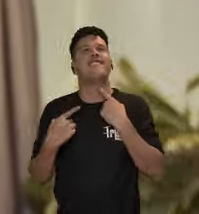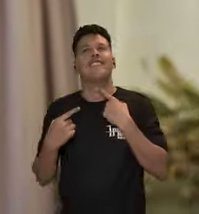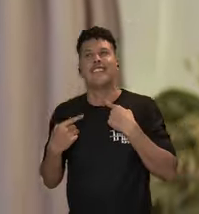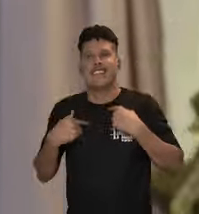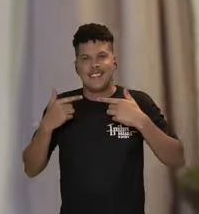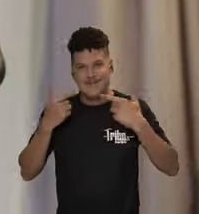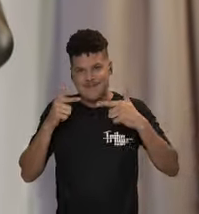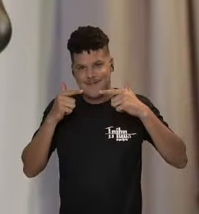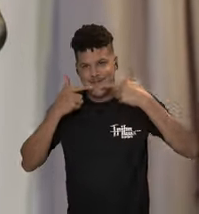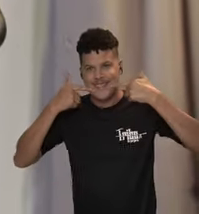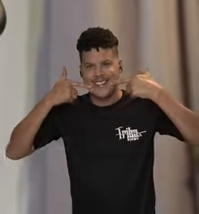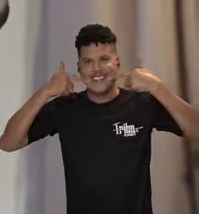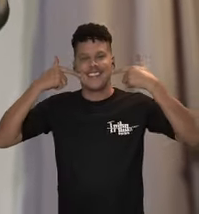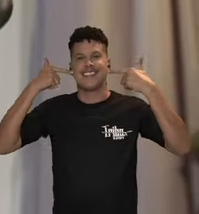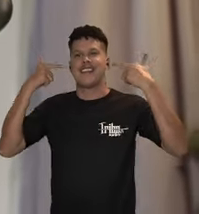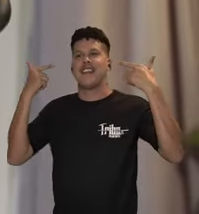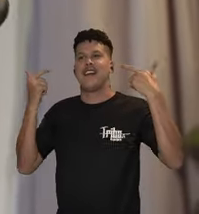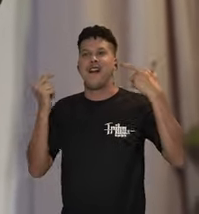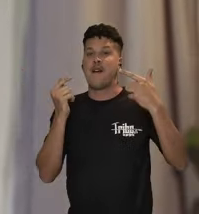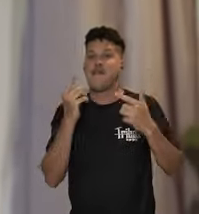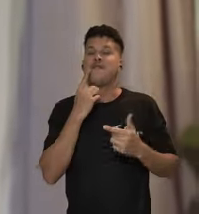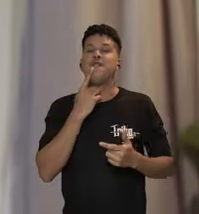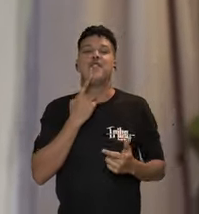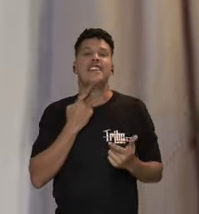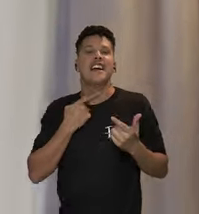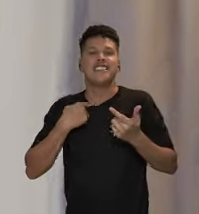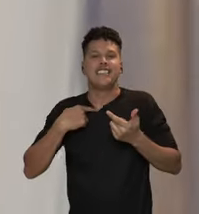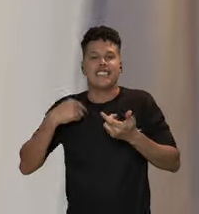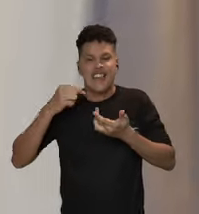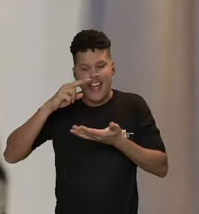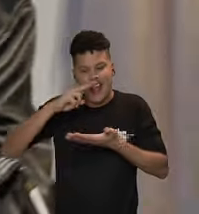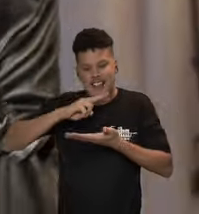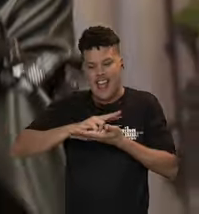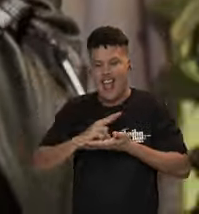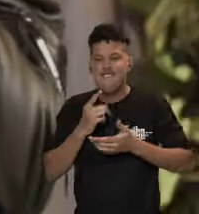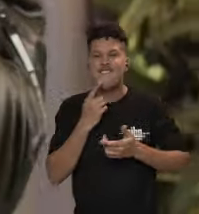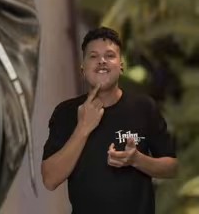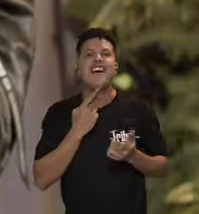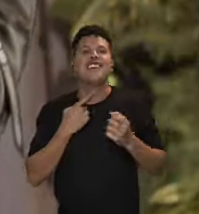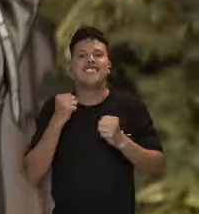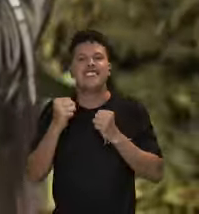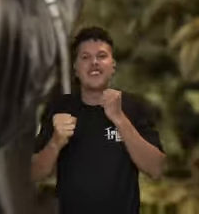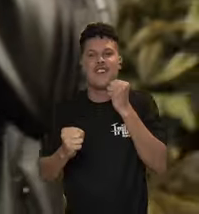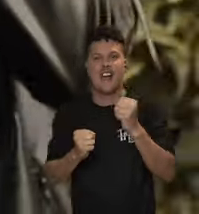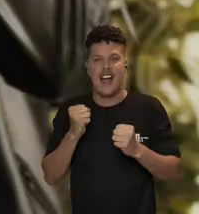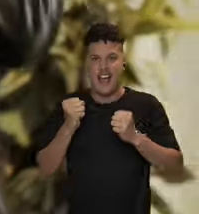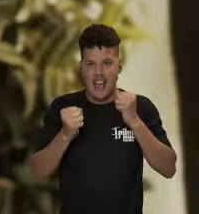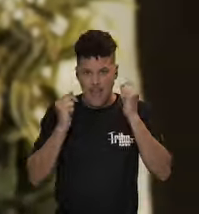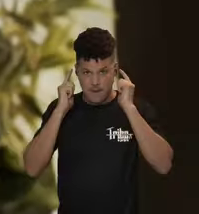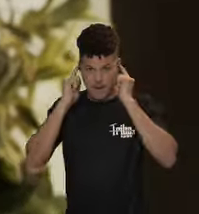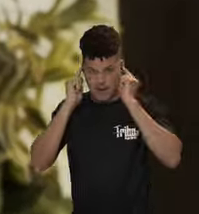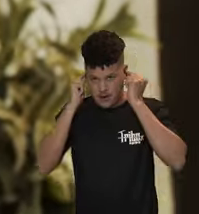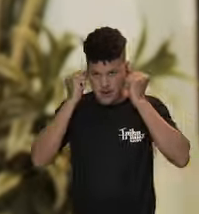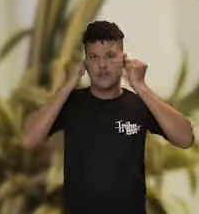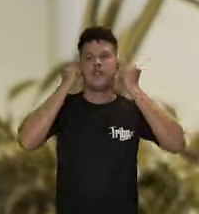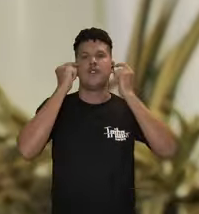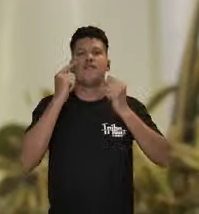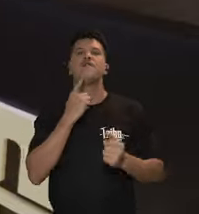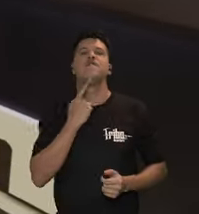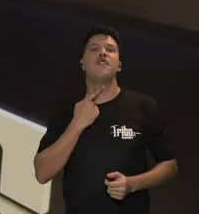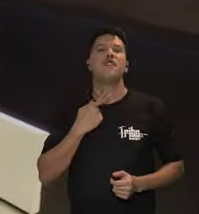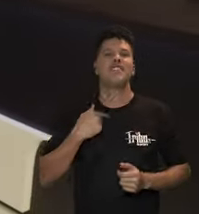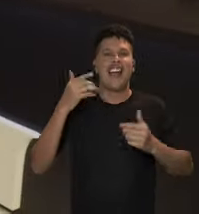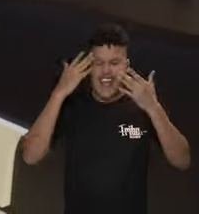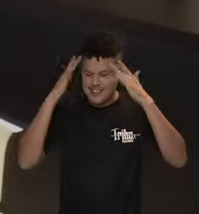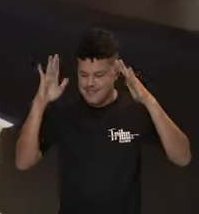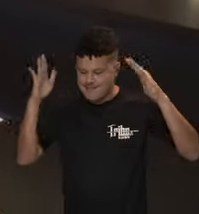de sorrir, vontade de deitar, vontade de correr, vontade de ficar, vai! Vontade de sei